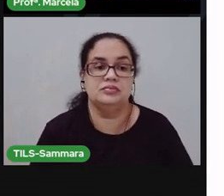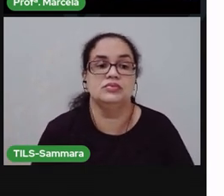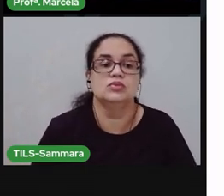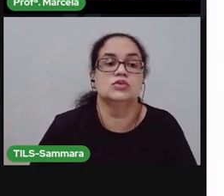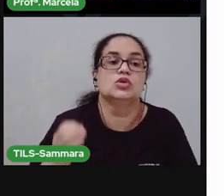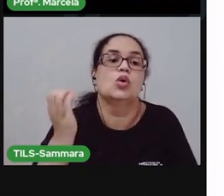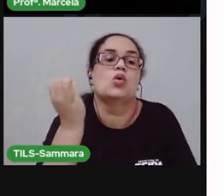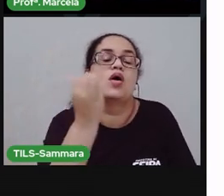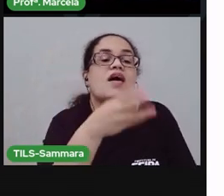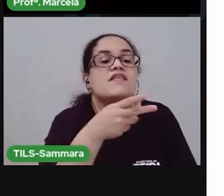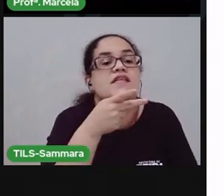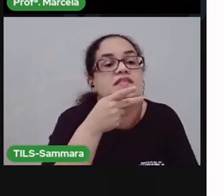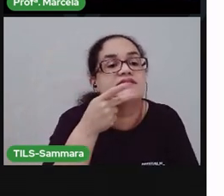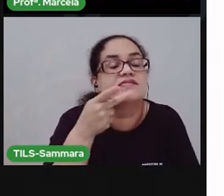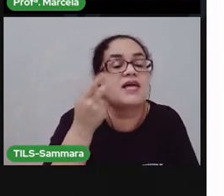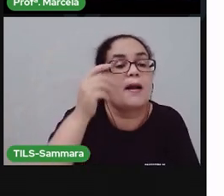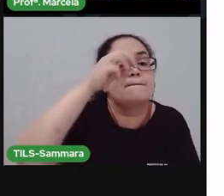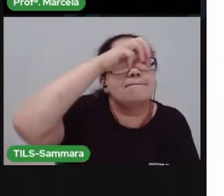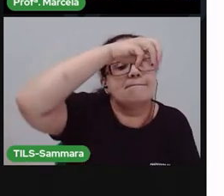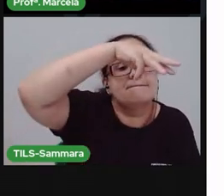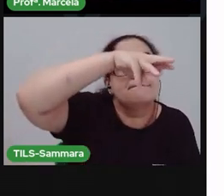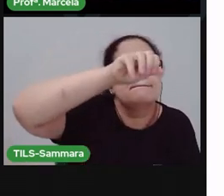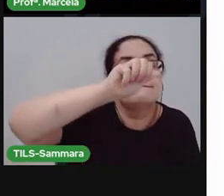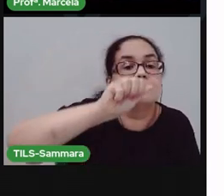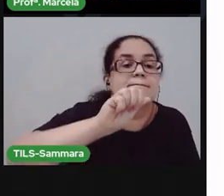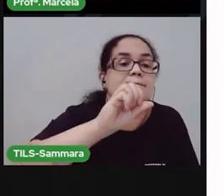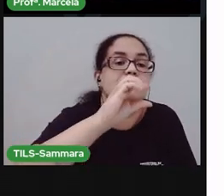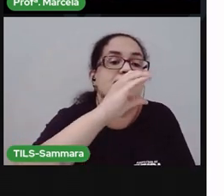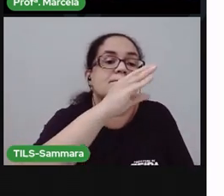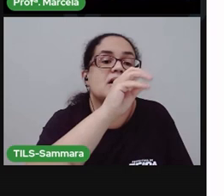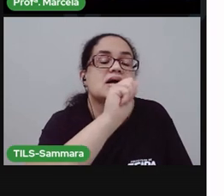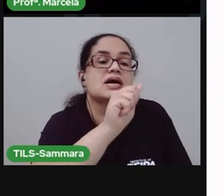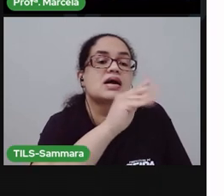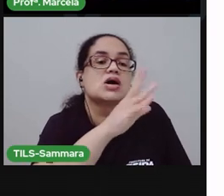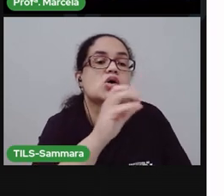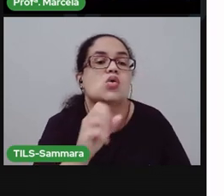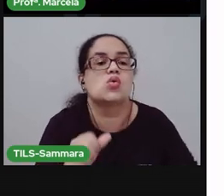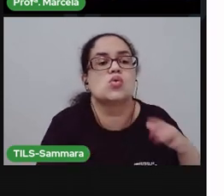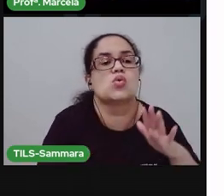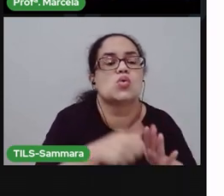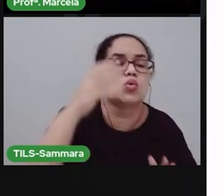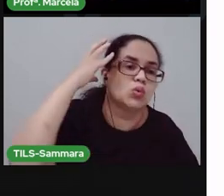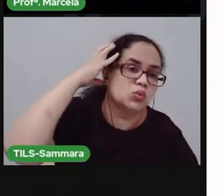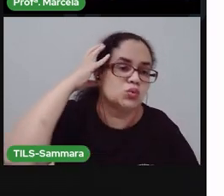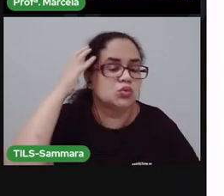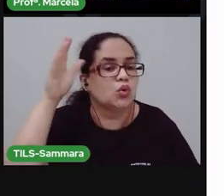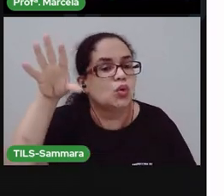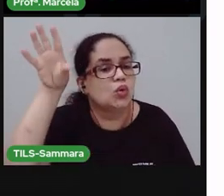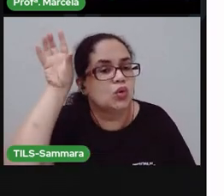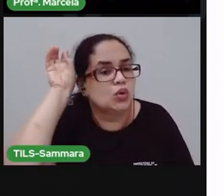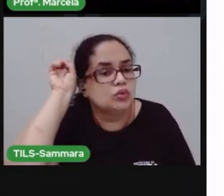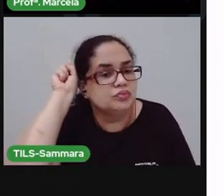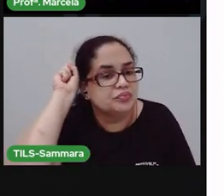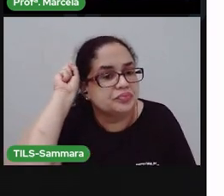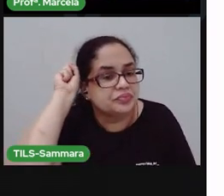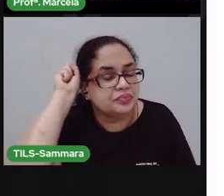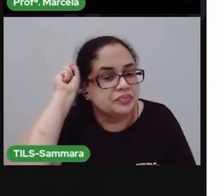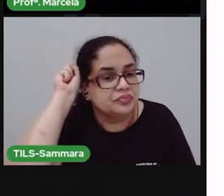Quando você fala aí, macaco, qual é o primeiro som que você ouve?